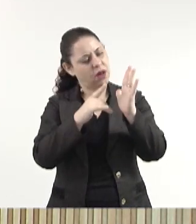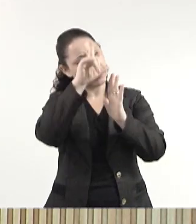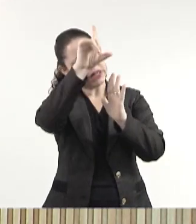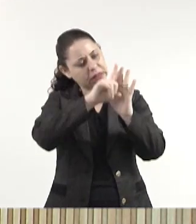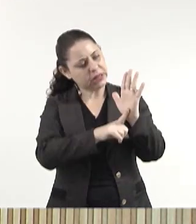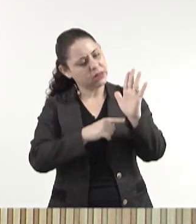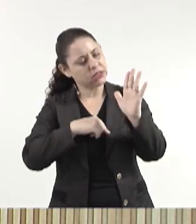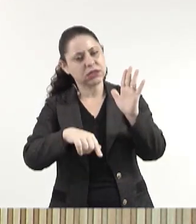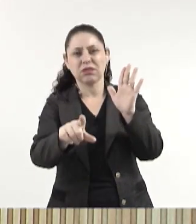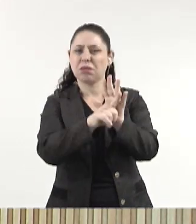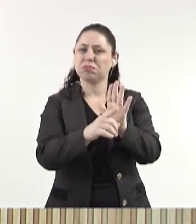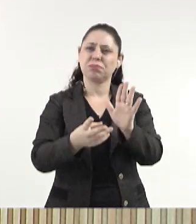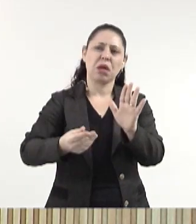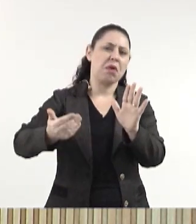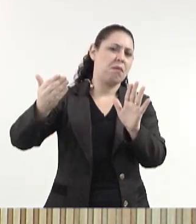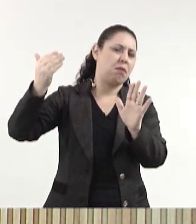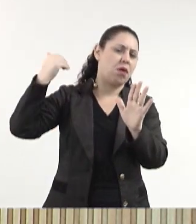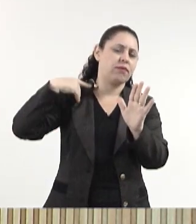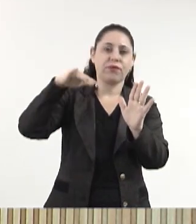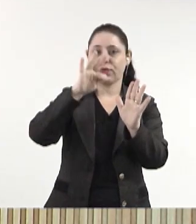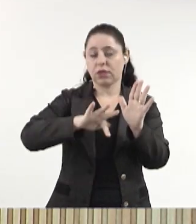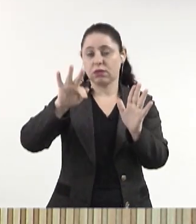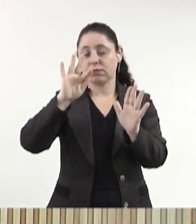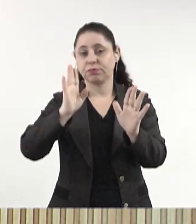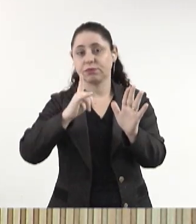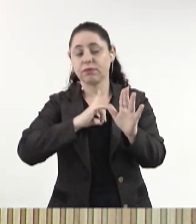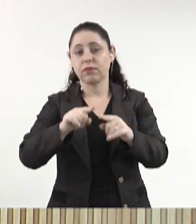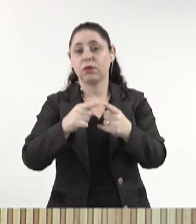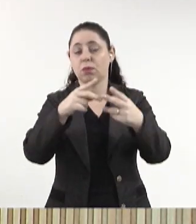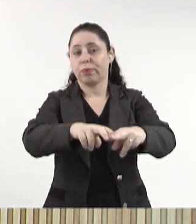graves dessa legislação federal.